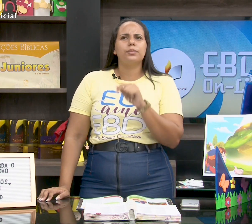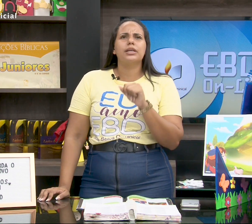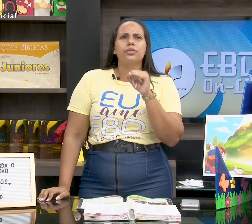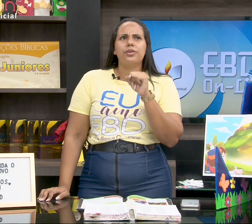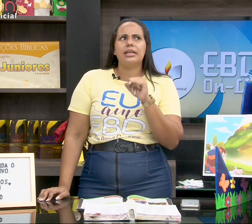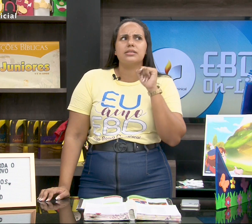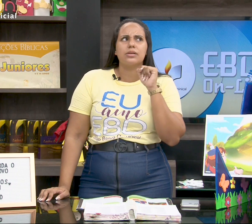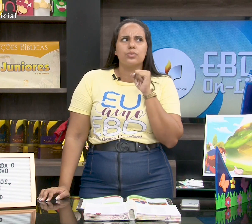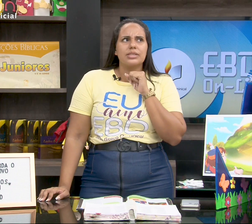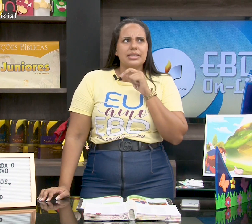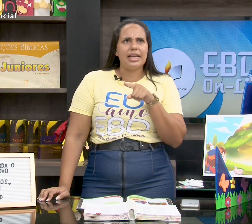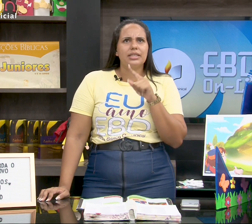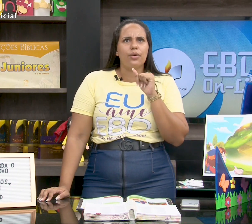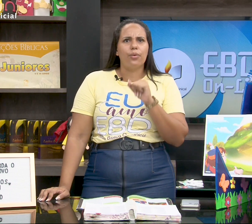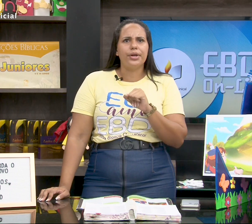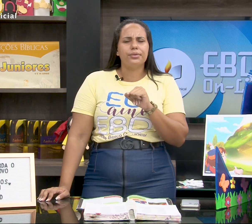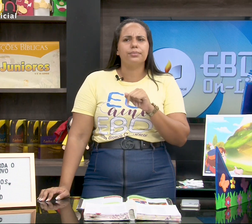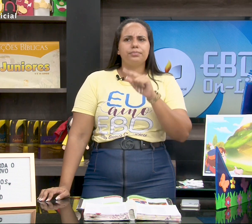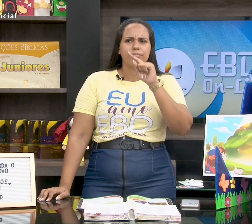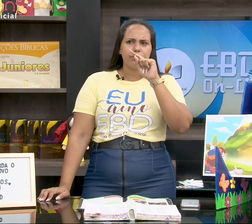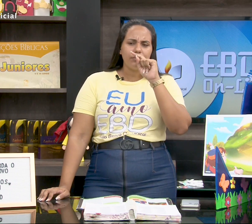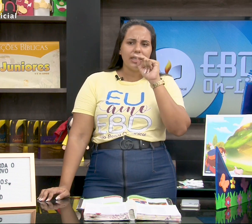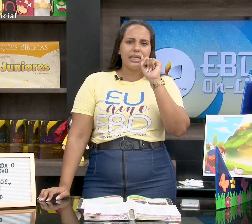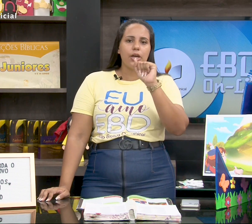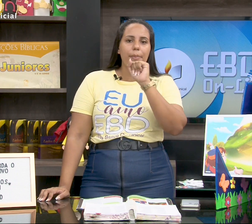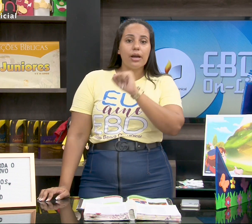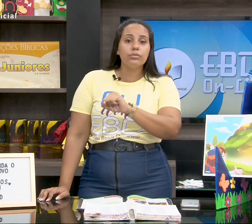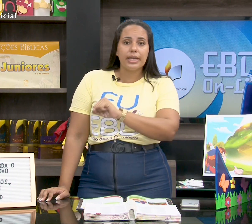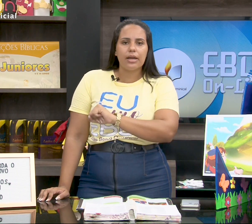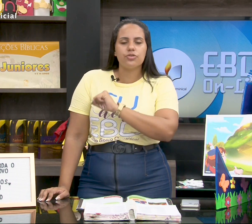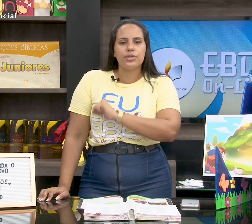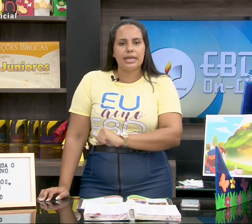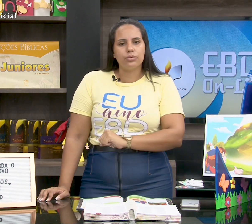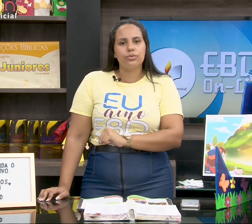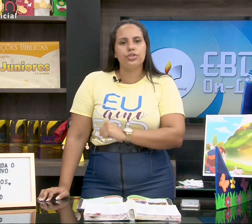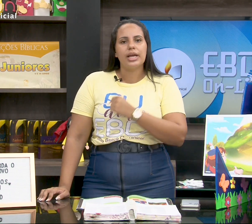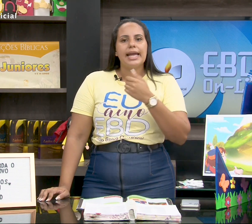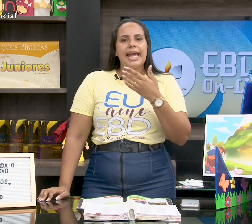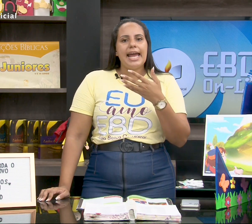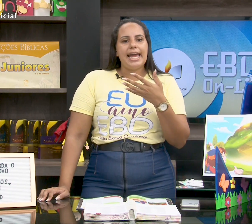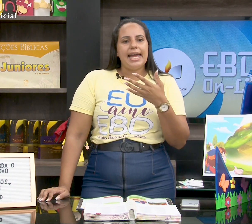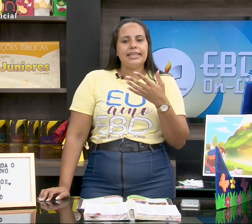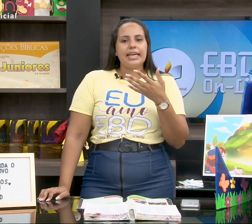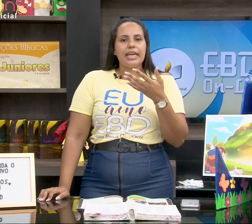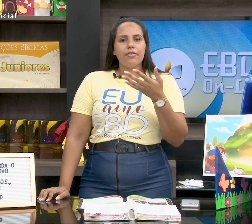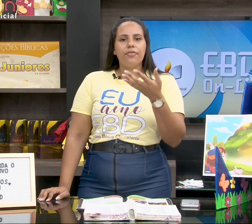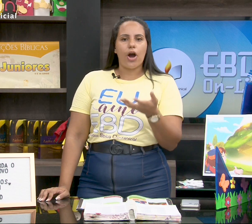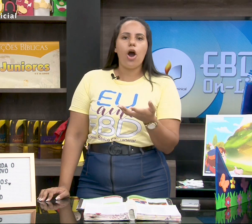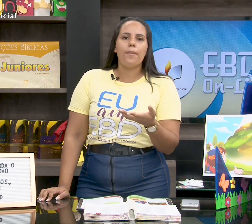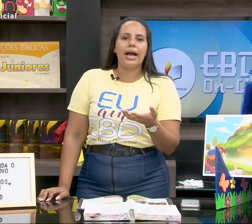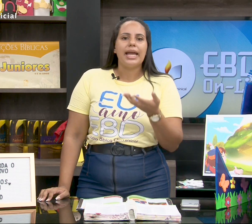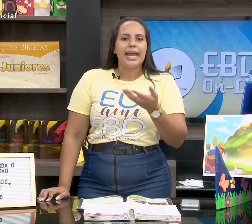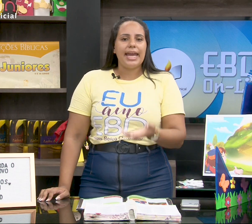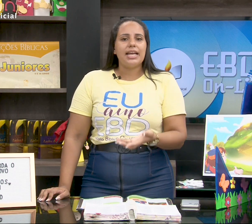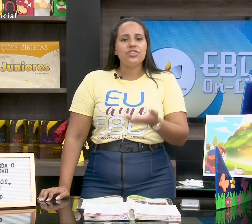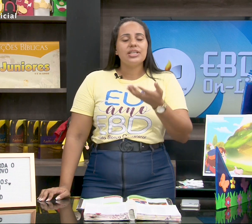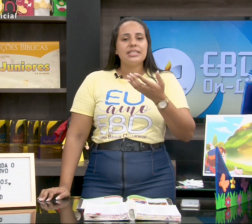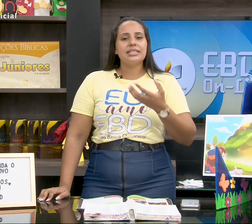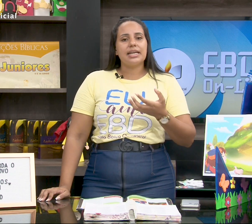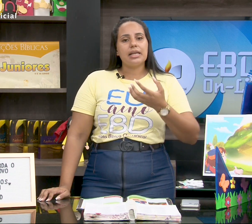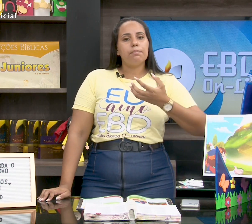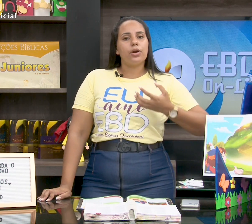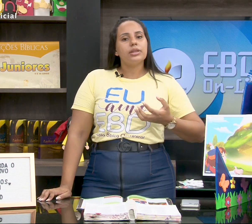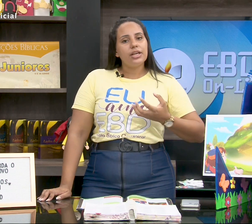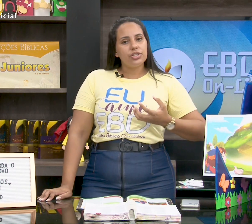se eu não me engano, foi a lição 7 ou 8, que eu perguntei aos meus alunos, de que forma eles